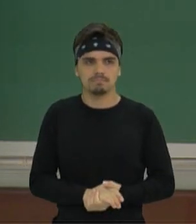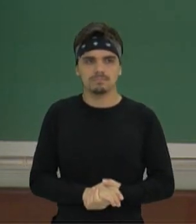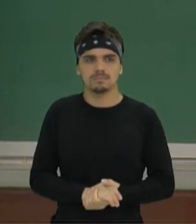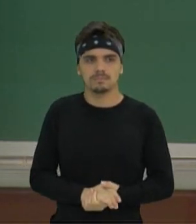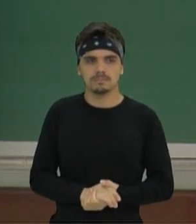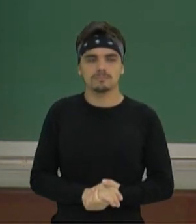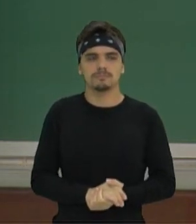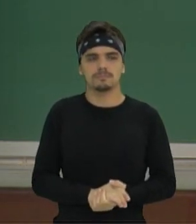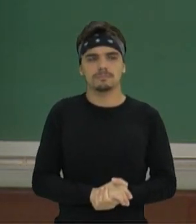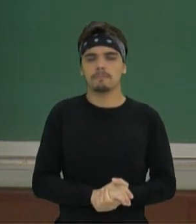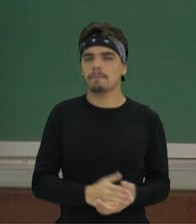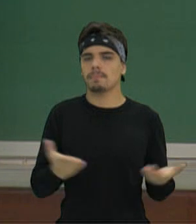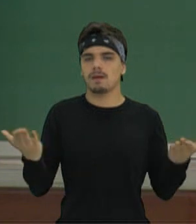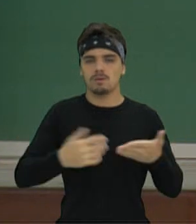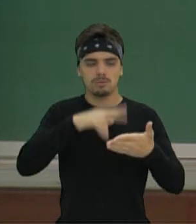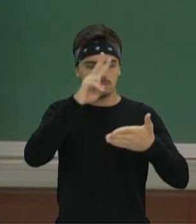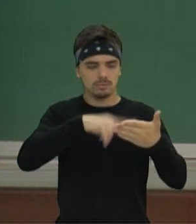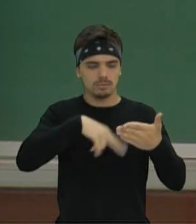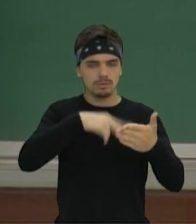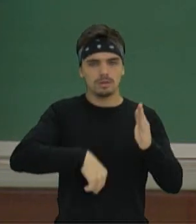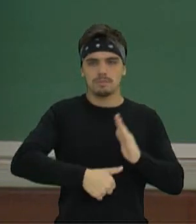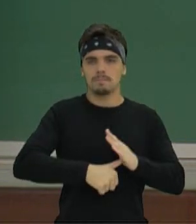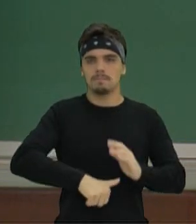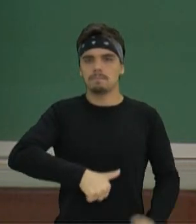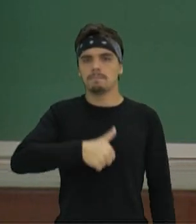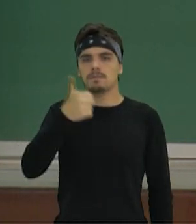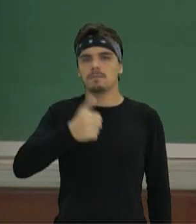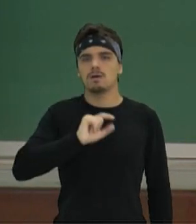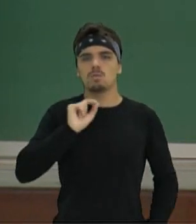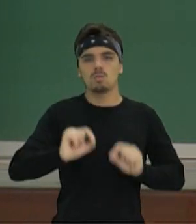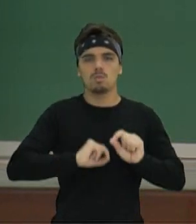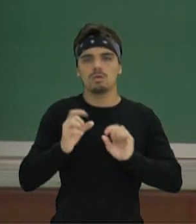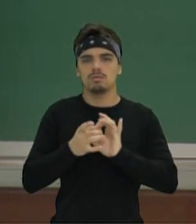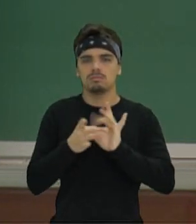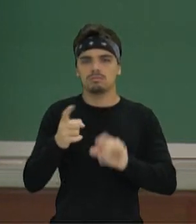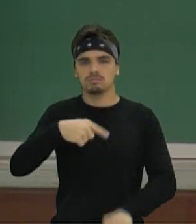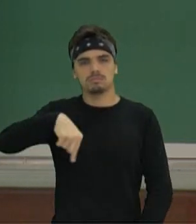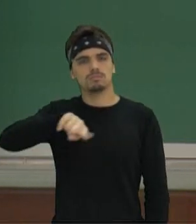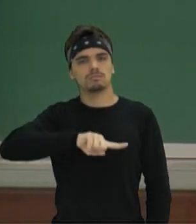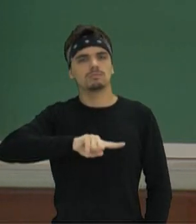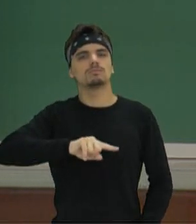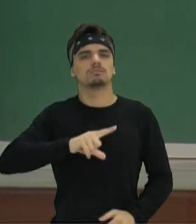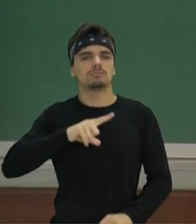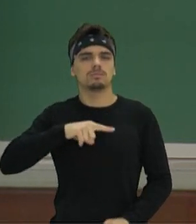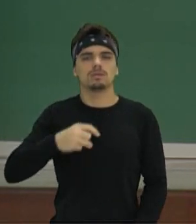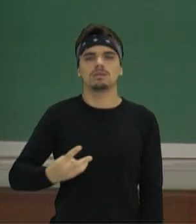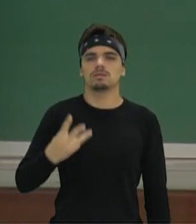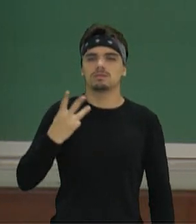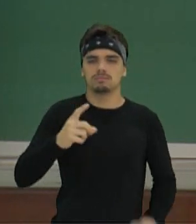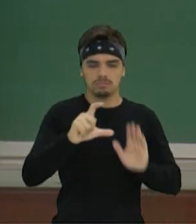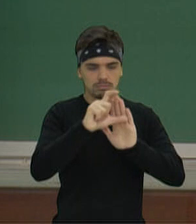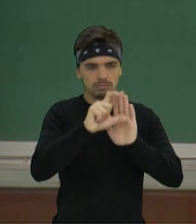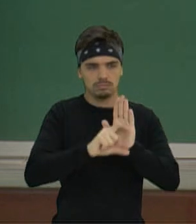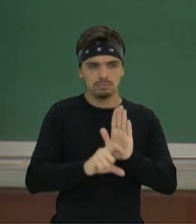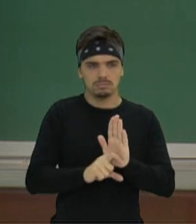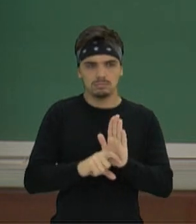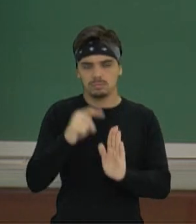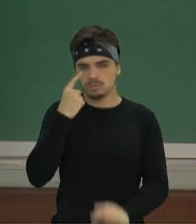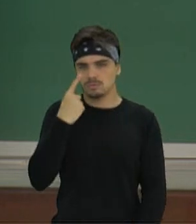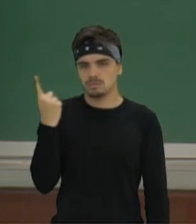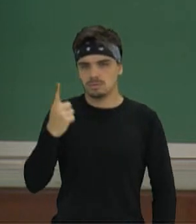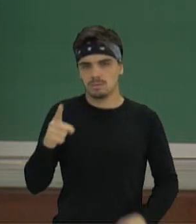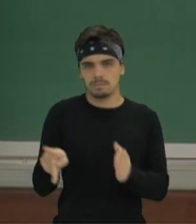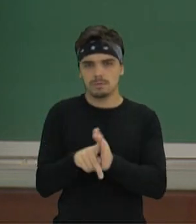pessoal. No nosso reading que a gente vai começar, eu disponibilizei aqui para vocês trecho de uma letra de